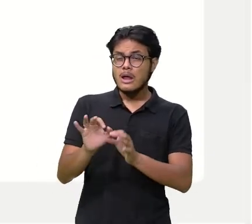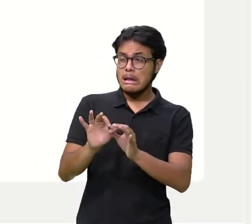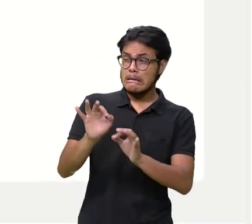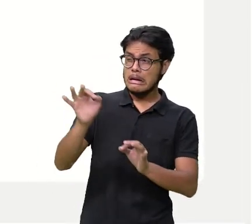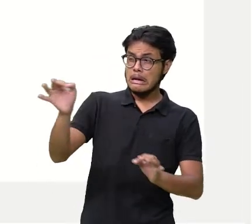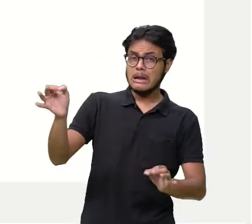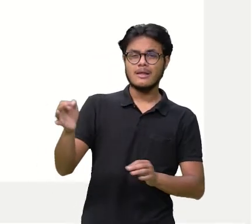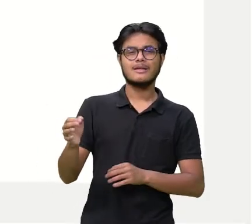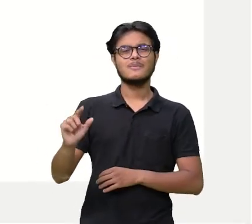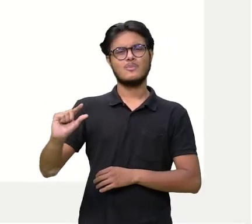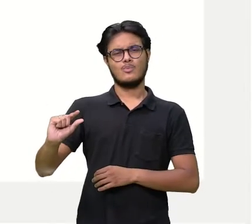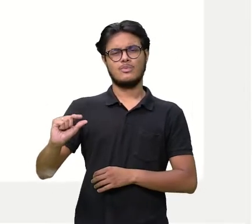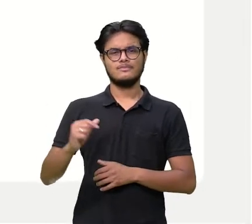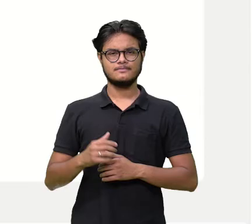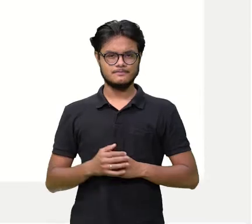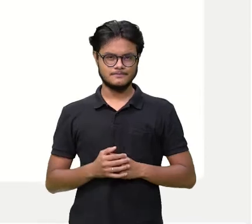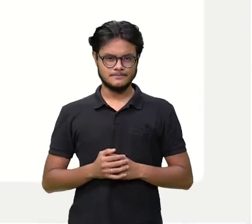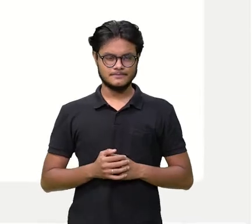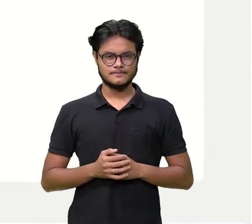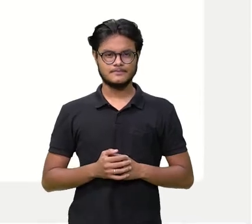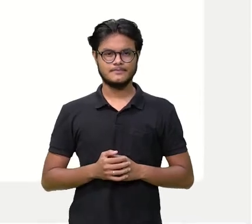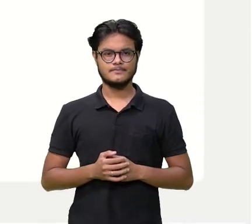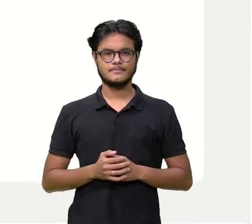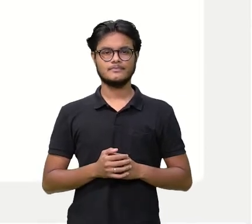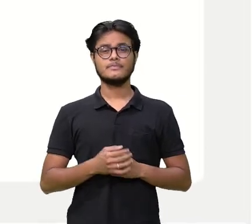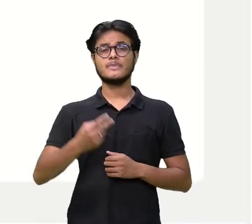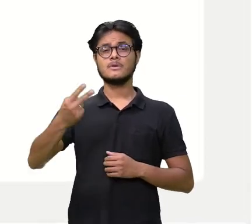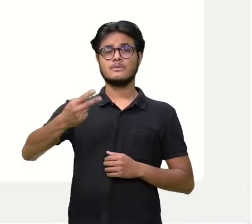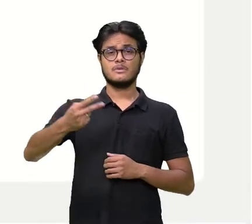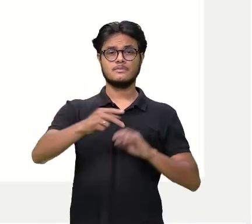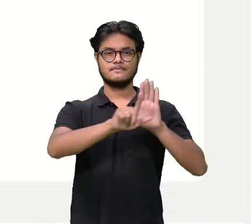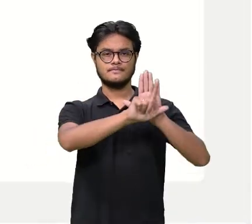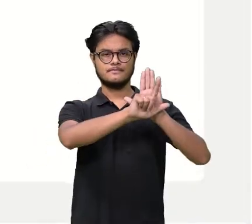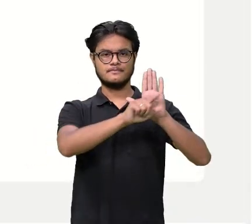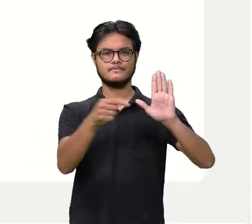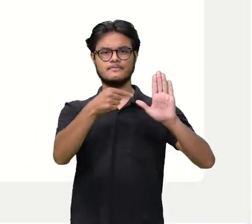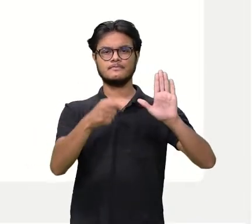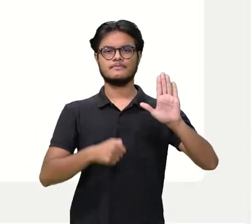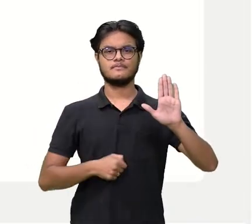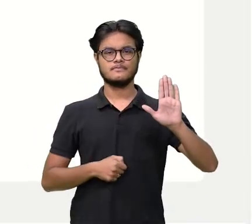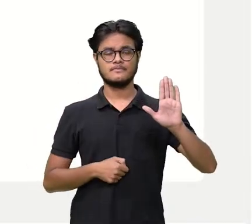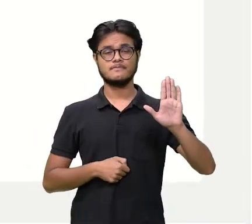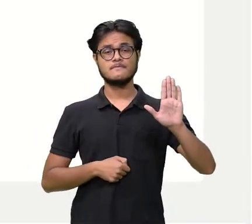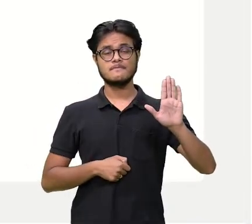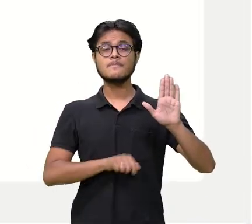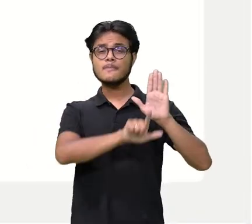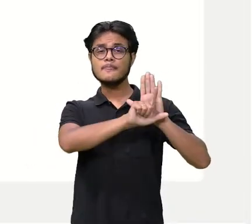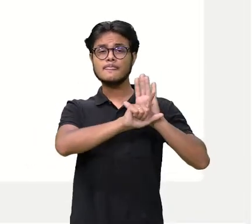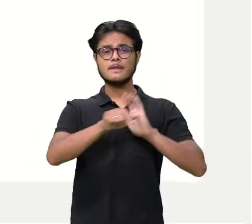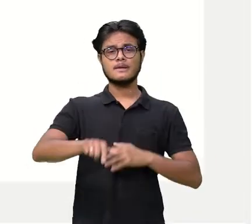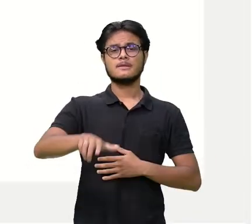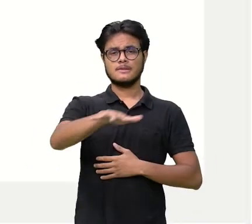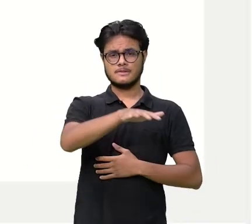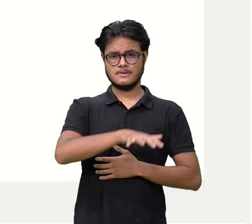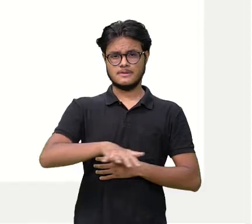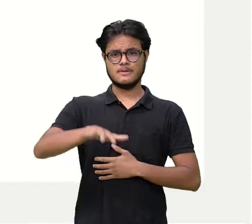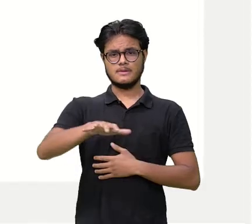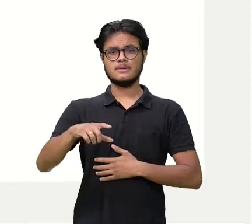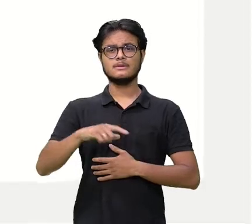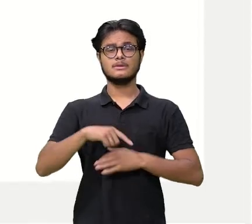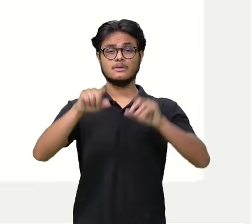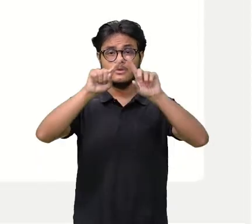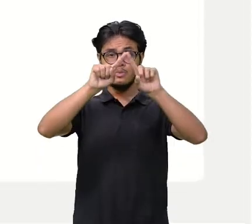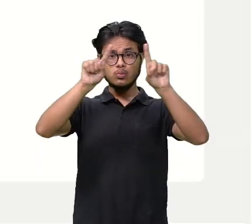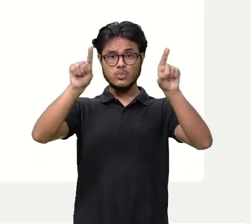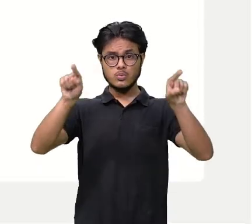mínima. Na segunda lei é a lei das áreas. Um raio vetor